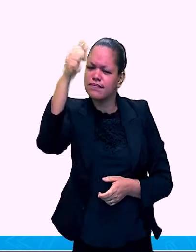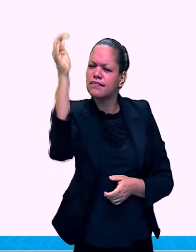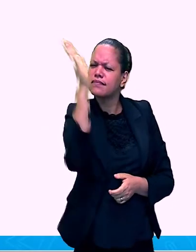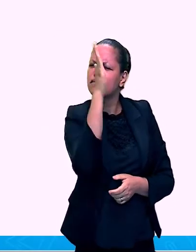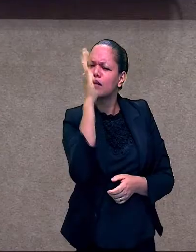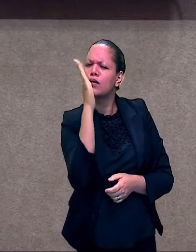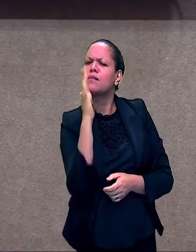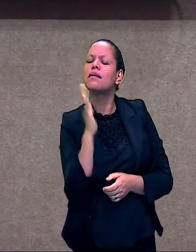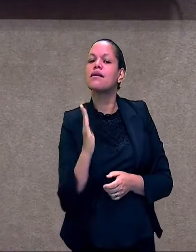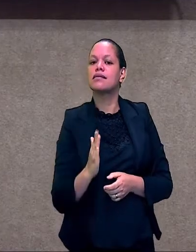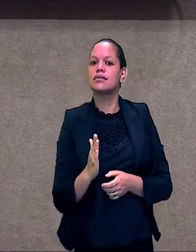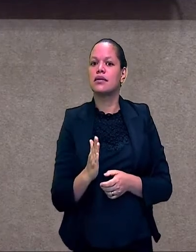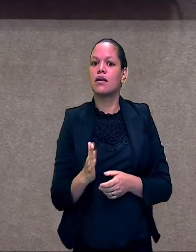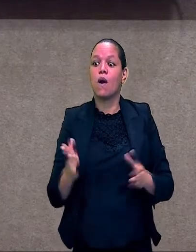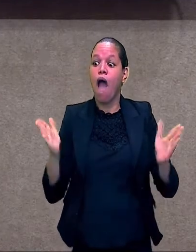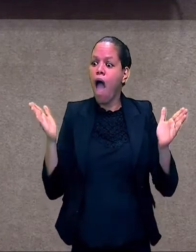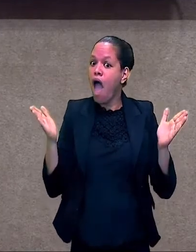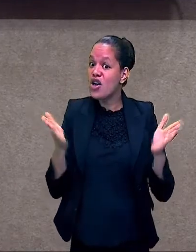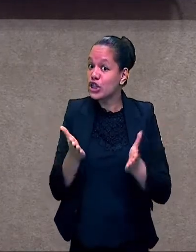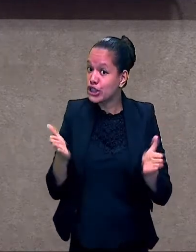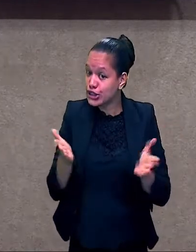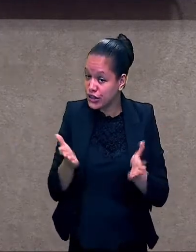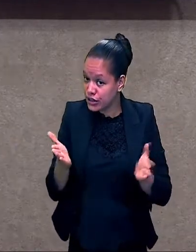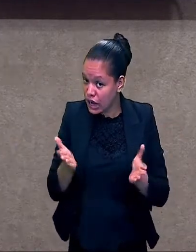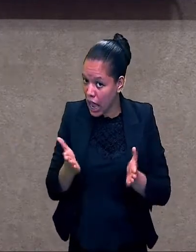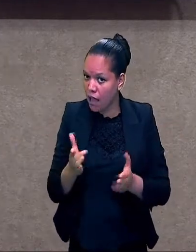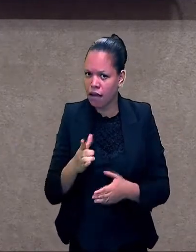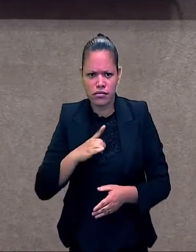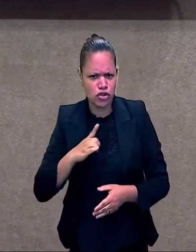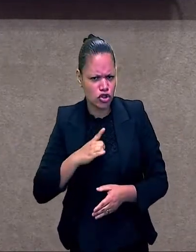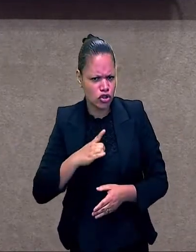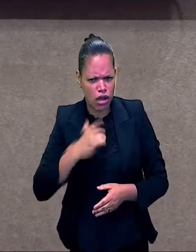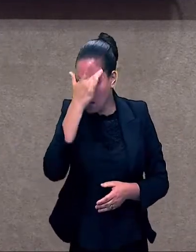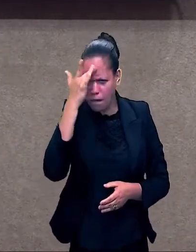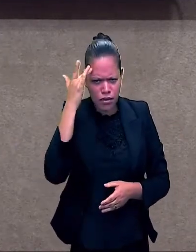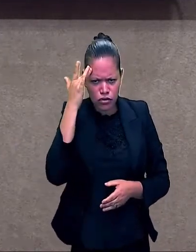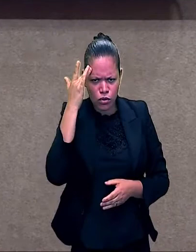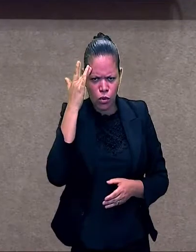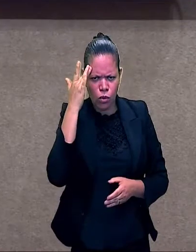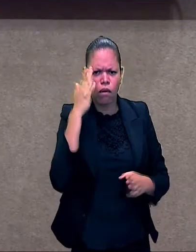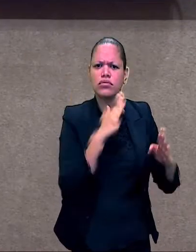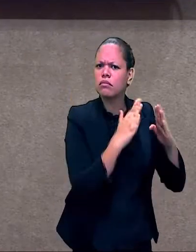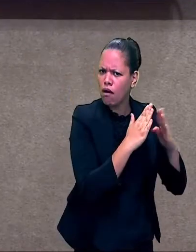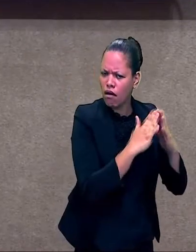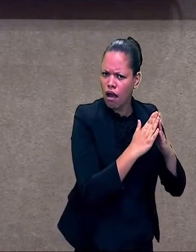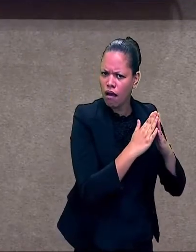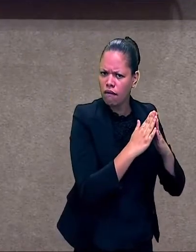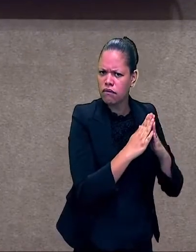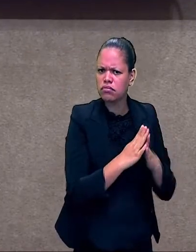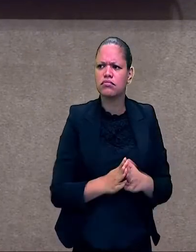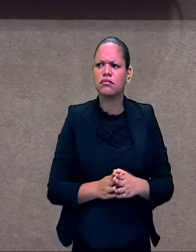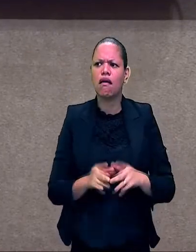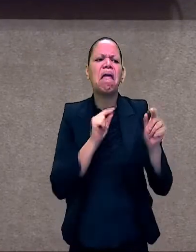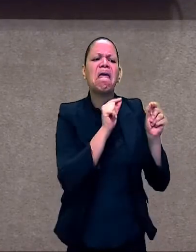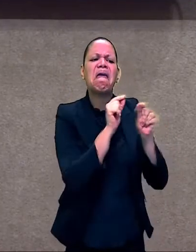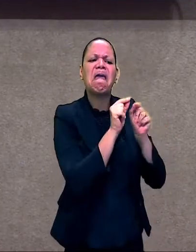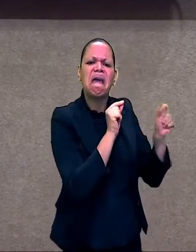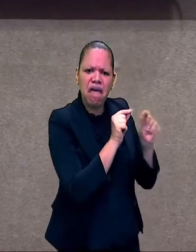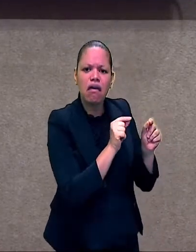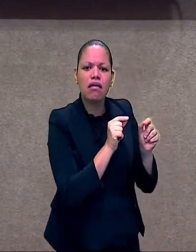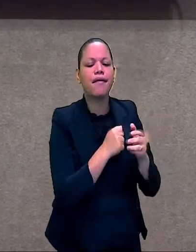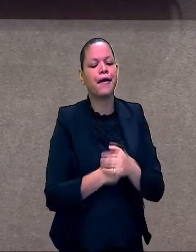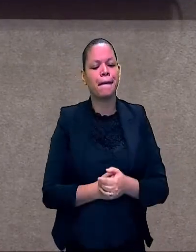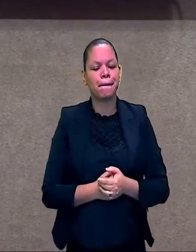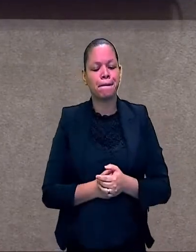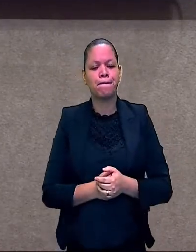já era ocupado, certo? Já tinha gente morando aqui. Quem eram? Os índios. Eles tinham